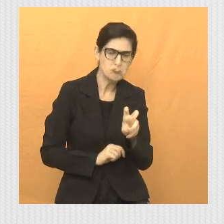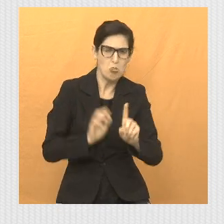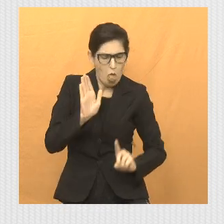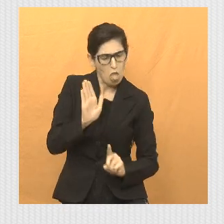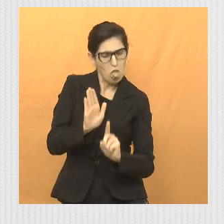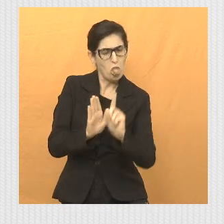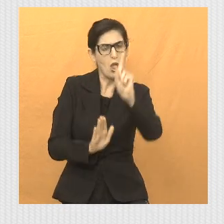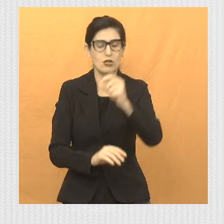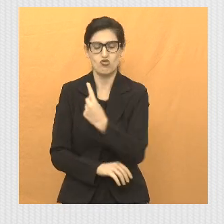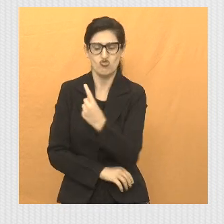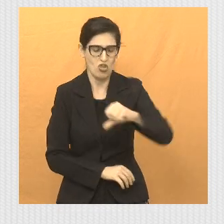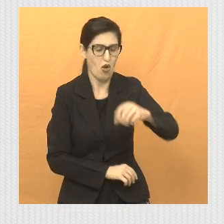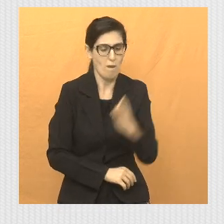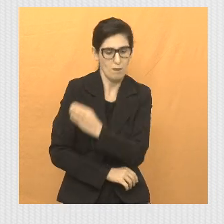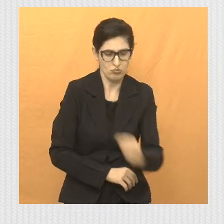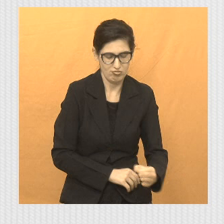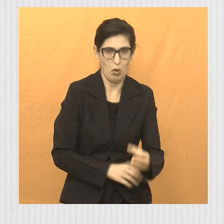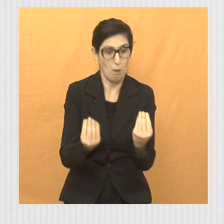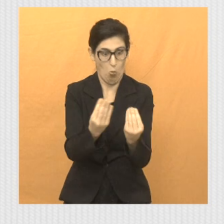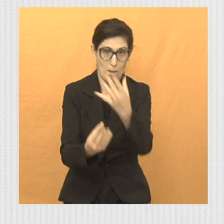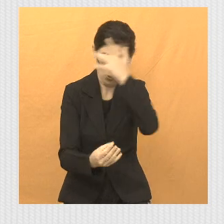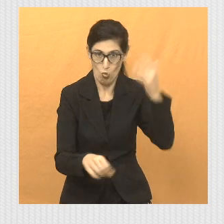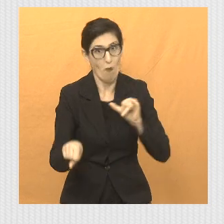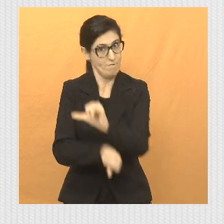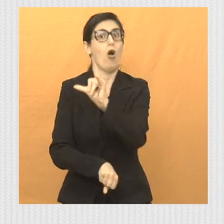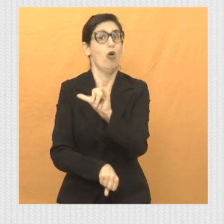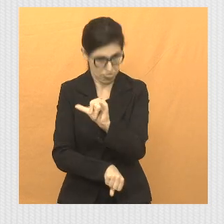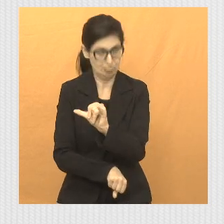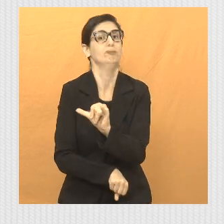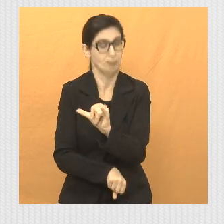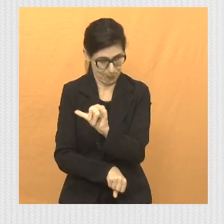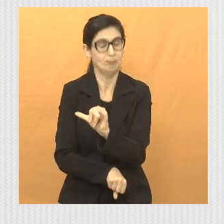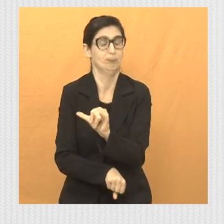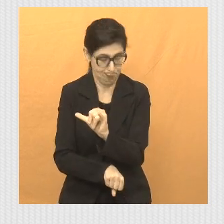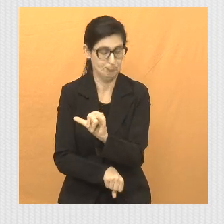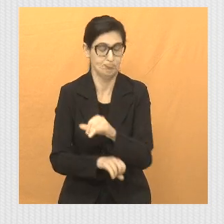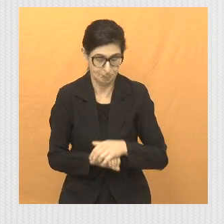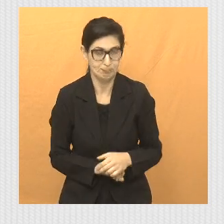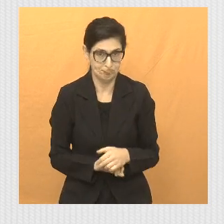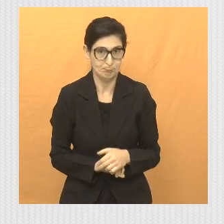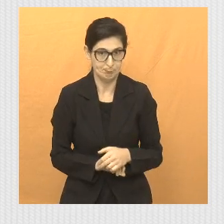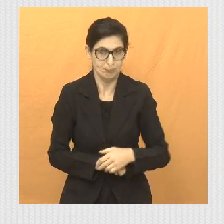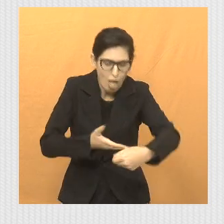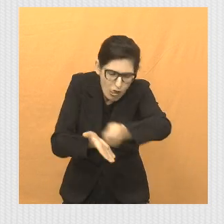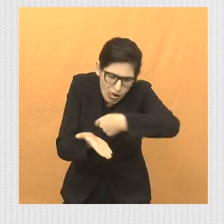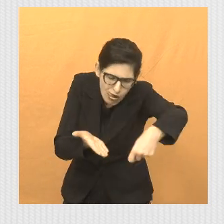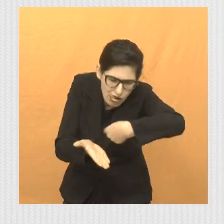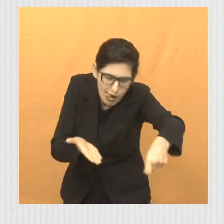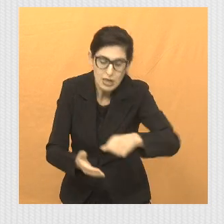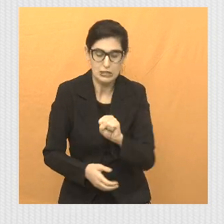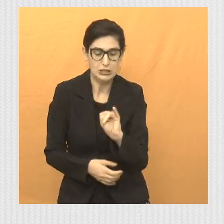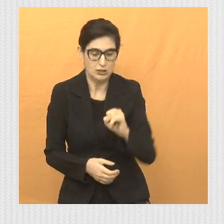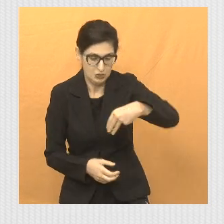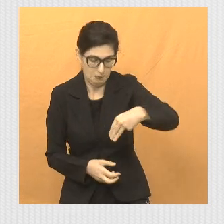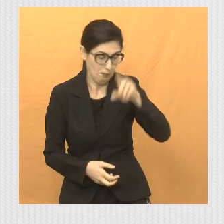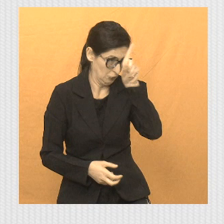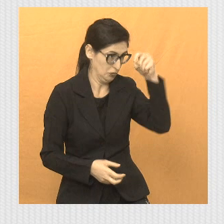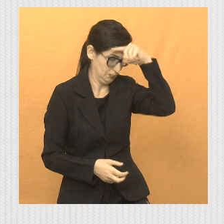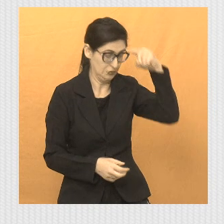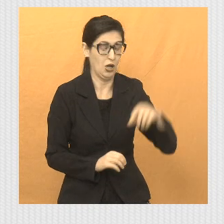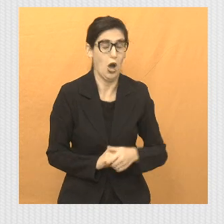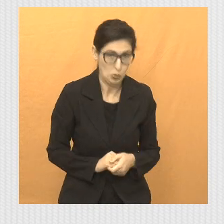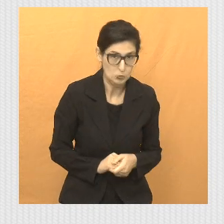nas faltas. E nas faltas, com relação às consultas no SIM, que faz